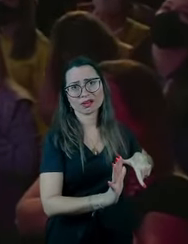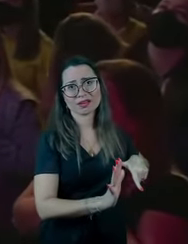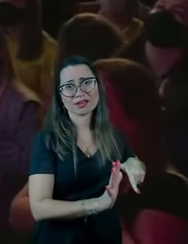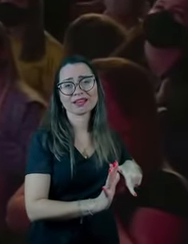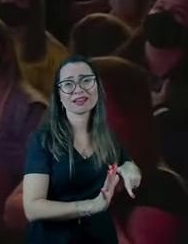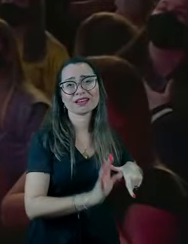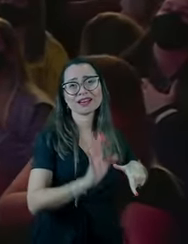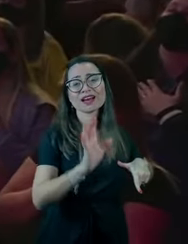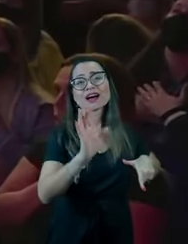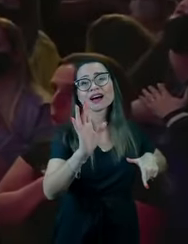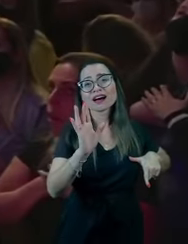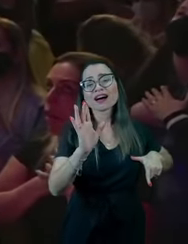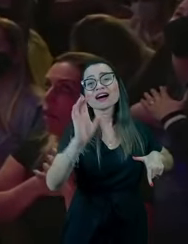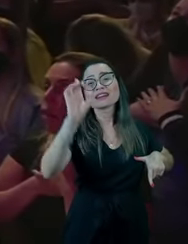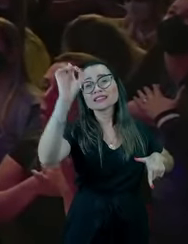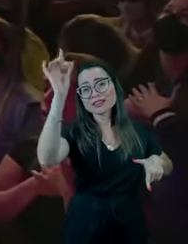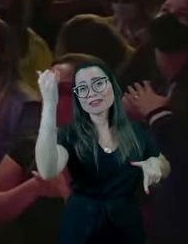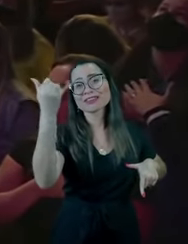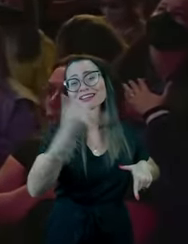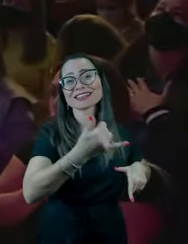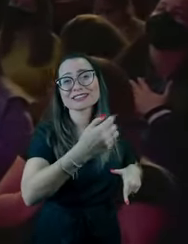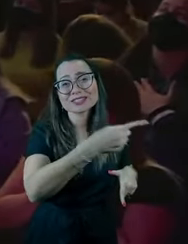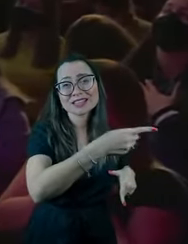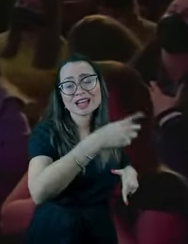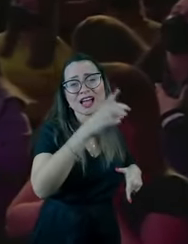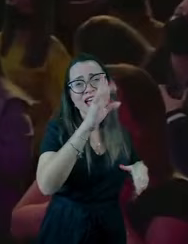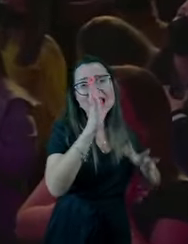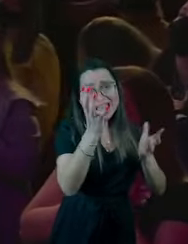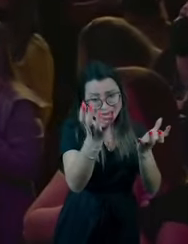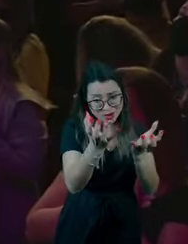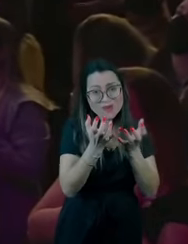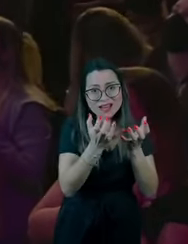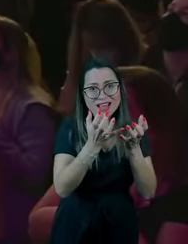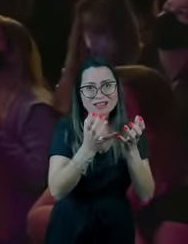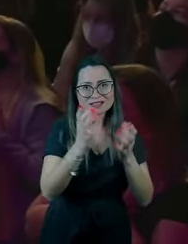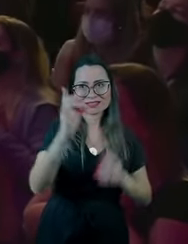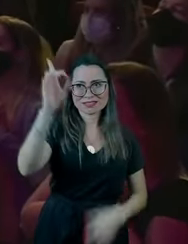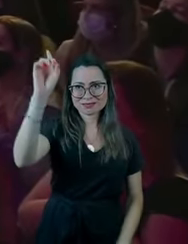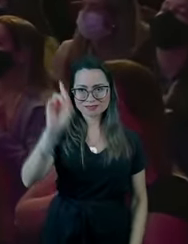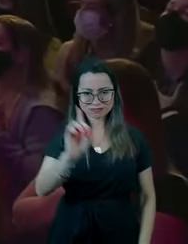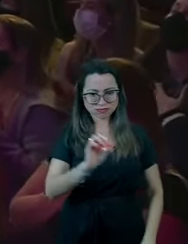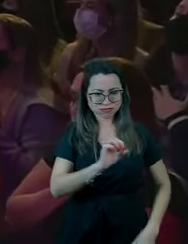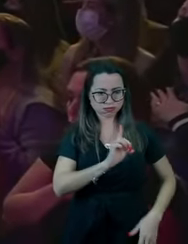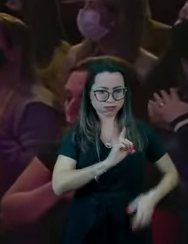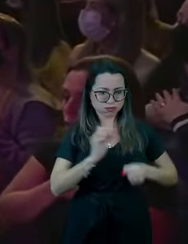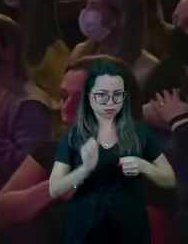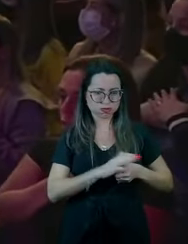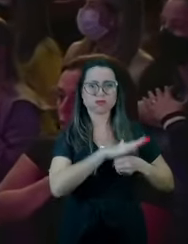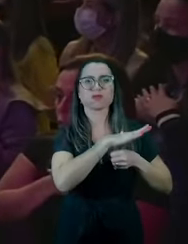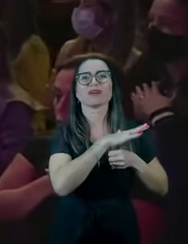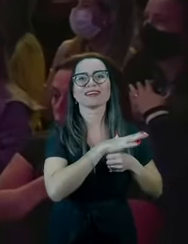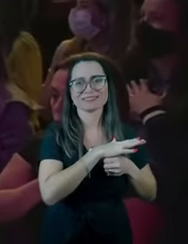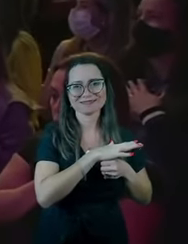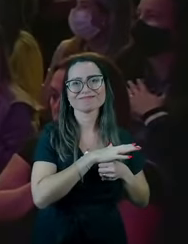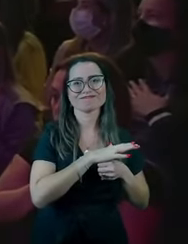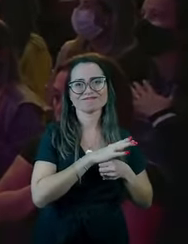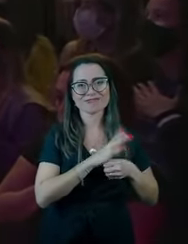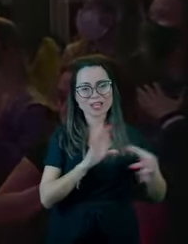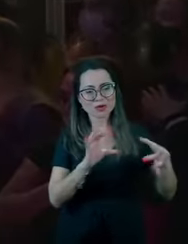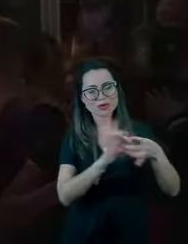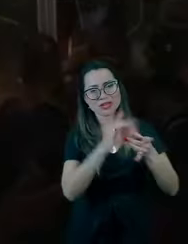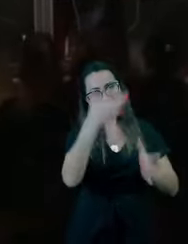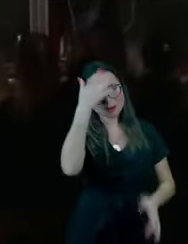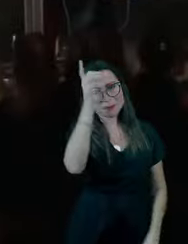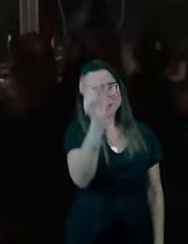curar você agora. Deixa eu vir sobre você. E eu mesmo vou te conectar às pessoas certas. Eu vou estabelecer